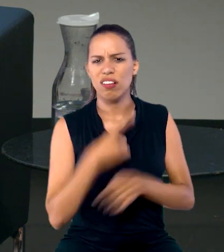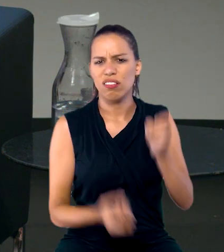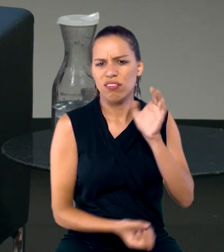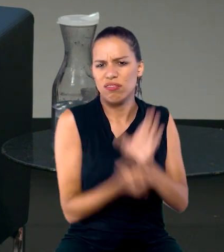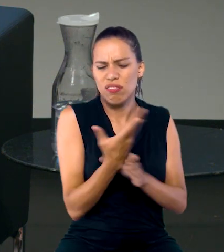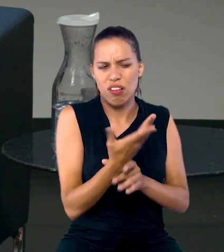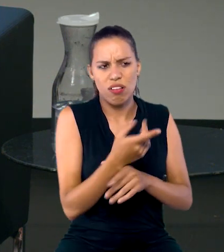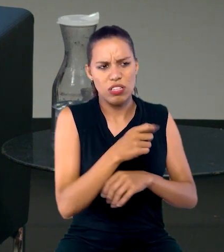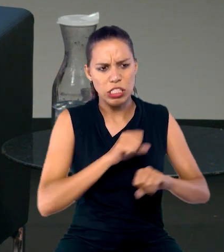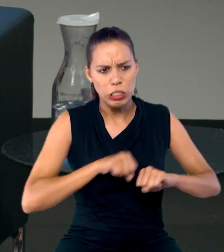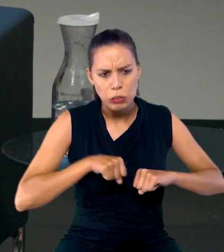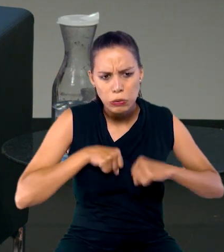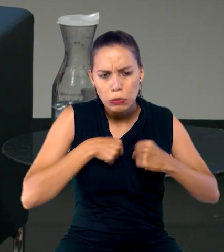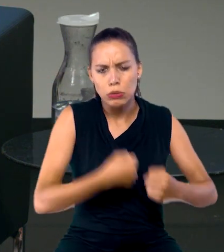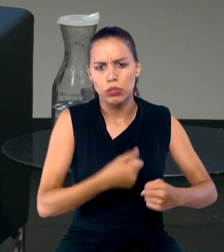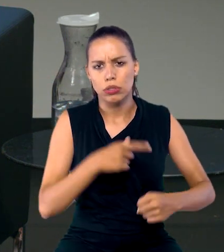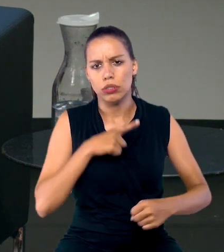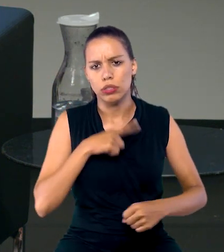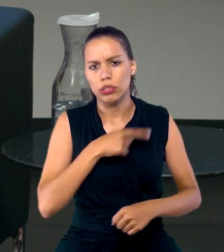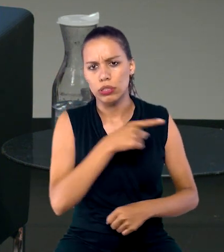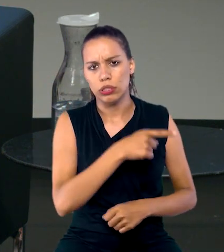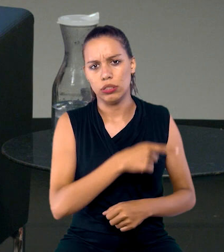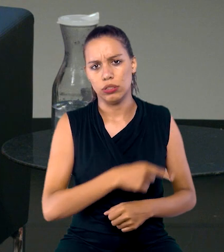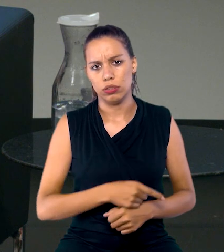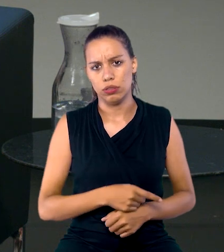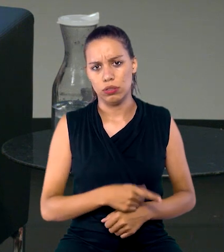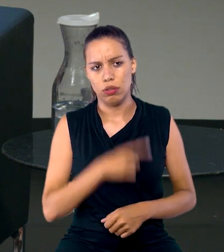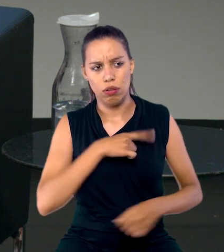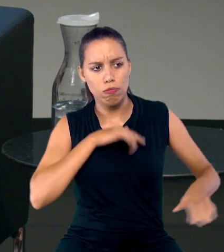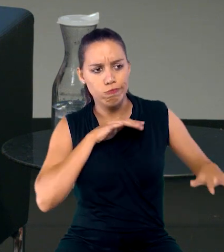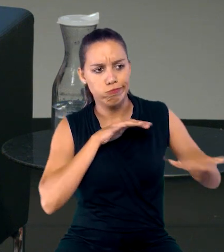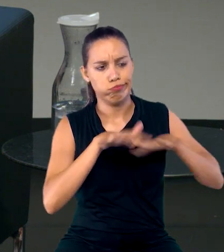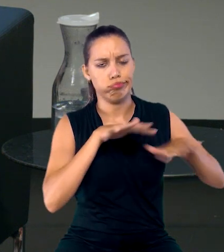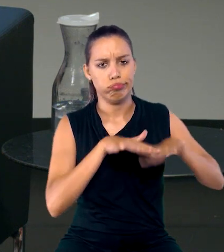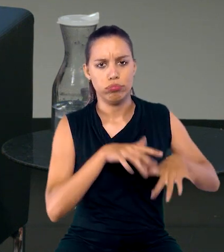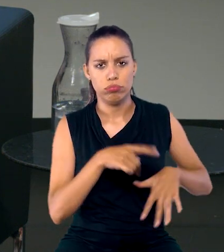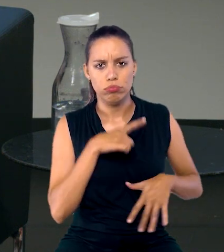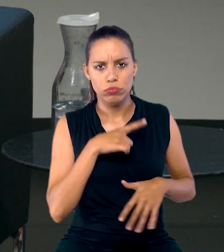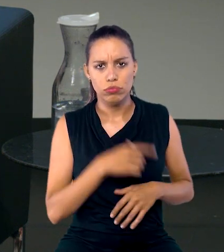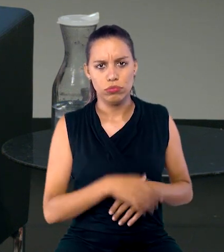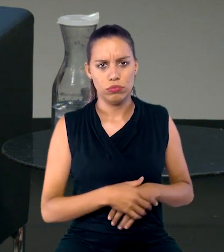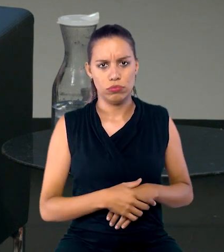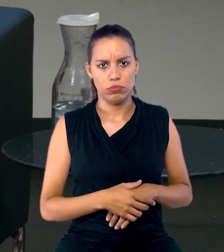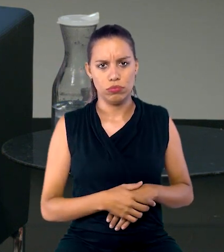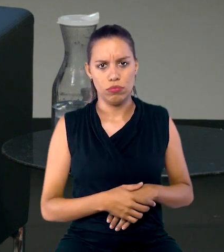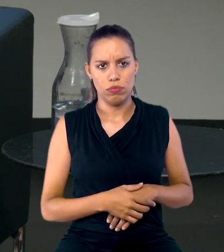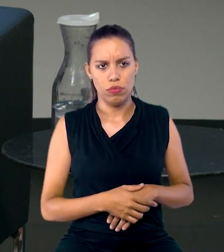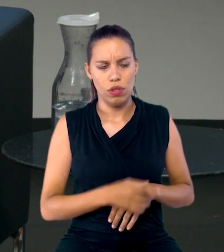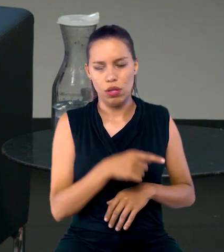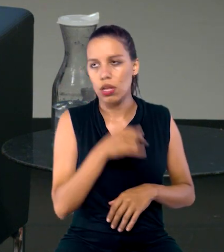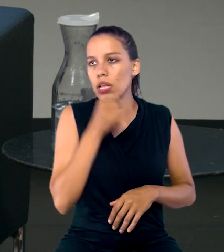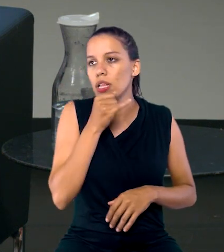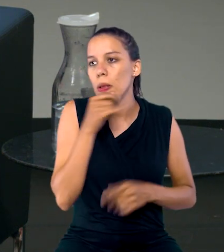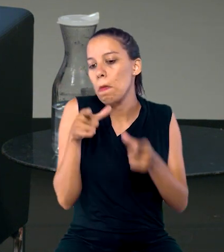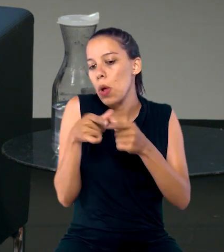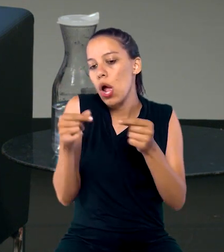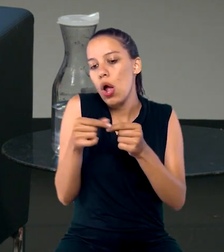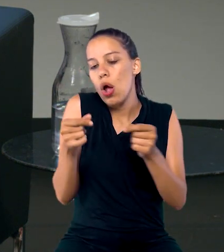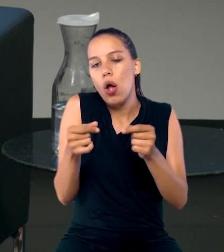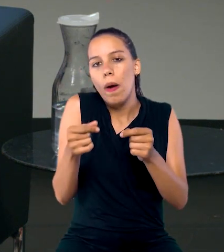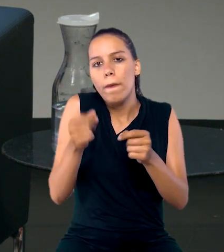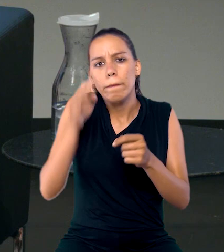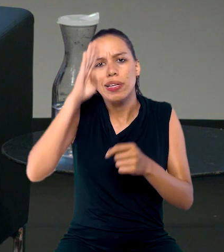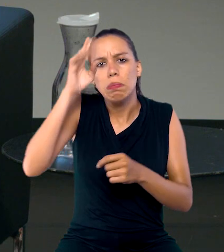sendo criada a resistência, onde tem os movimentos. O mesmo em Brasília, não é o